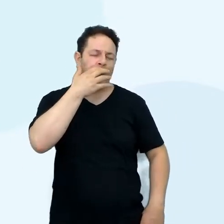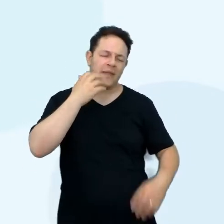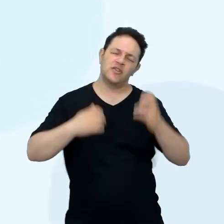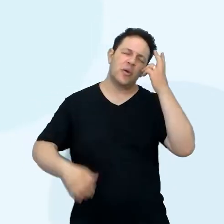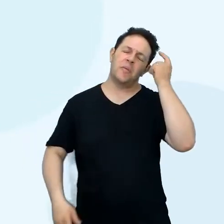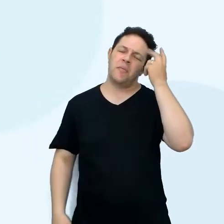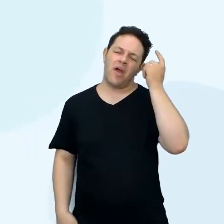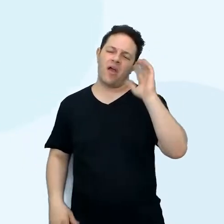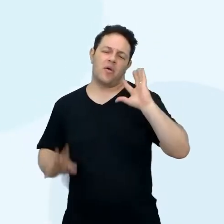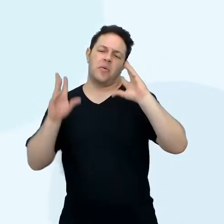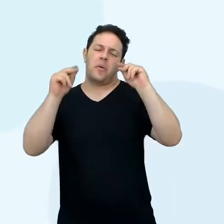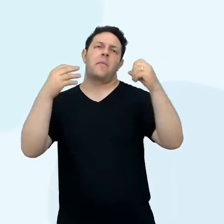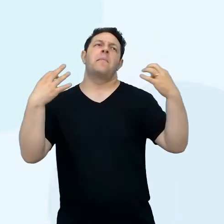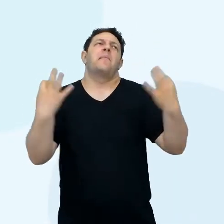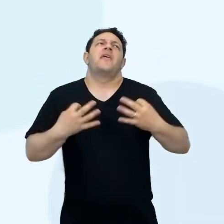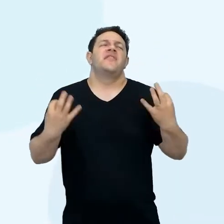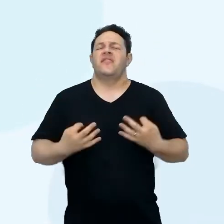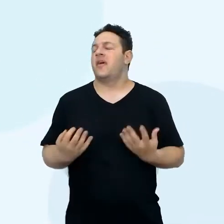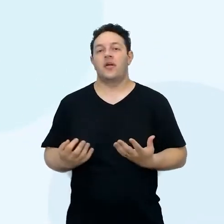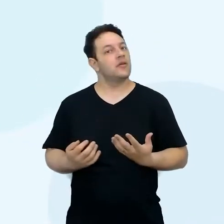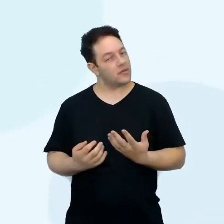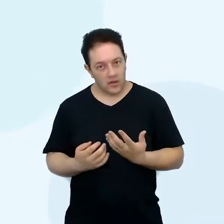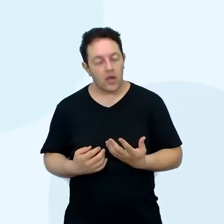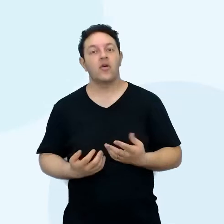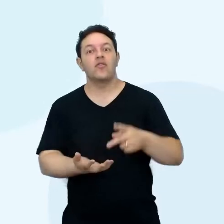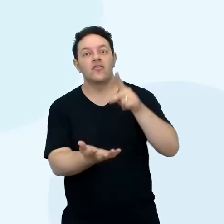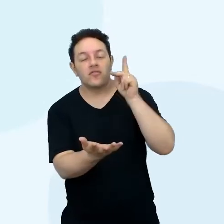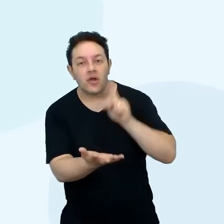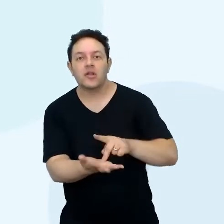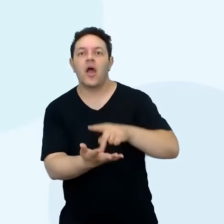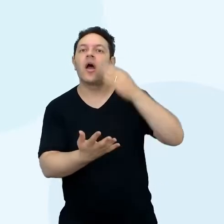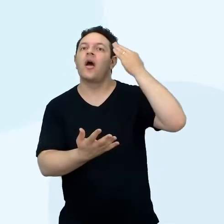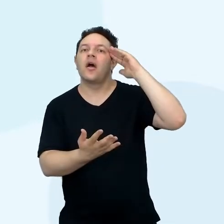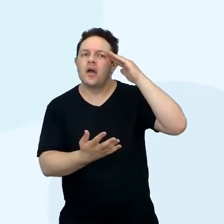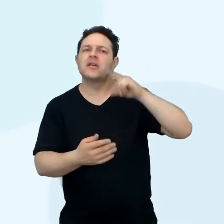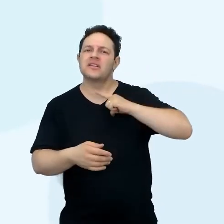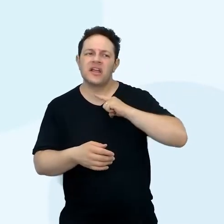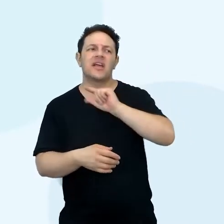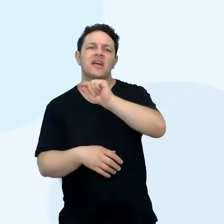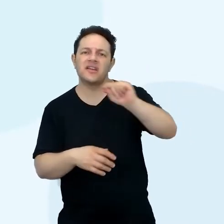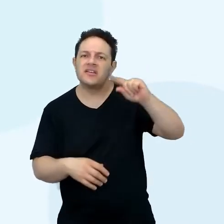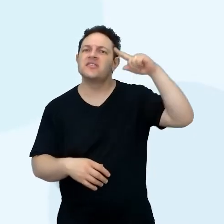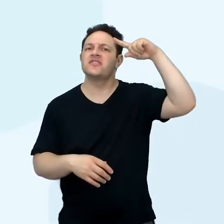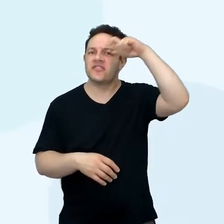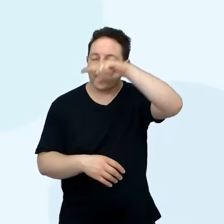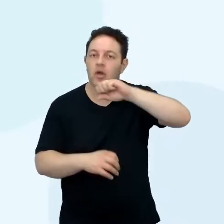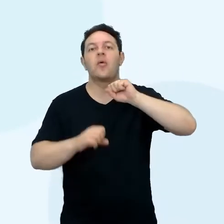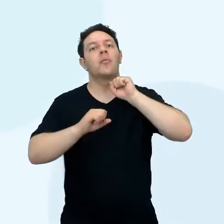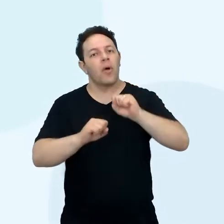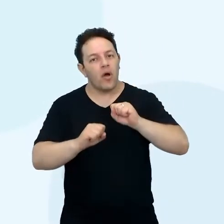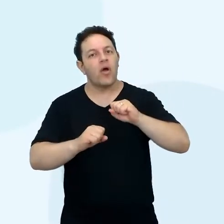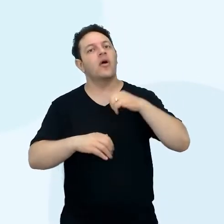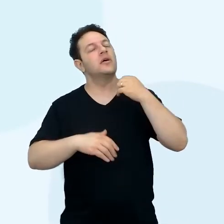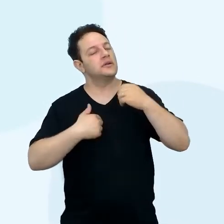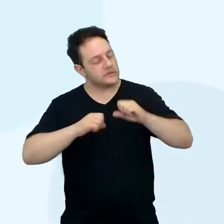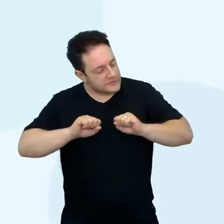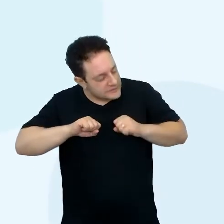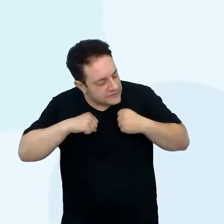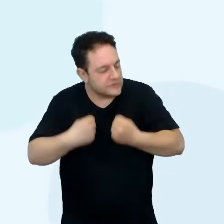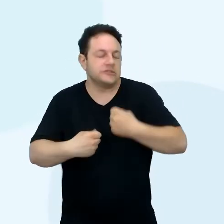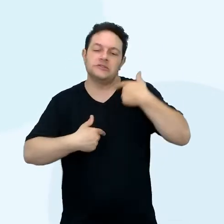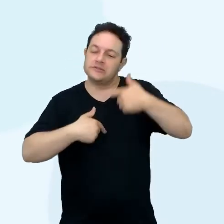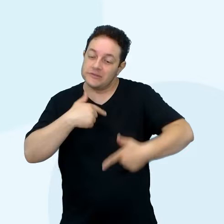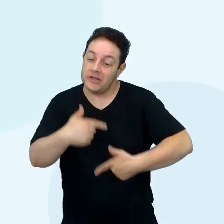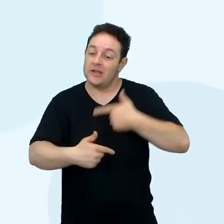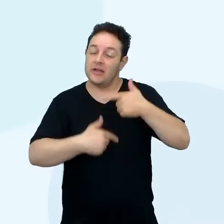ser maravilhoso. Não, tem que ser real, gente. Entender que existem dificuldades no empreendimento, você vai precisar trabalhar bastante. Lembrando